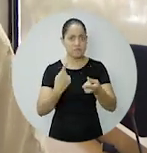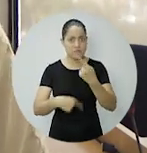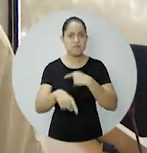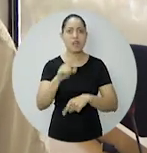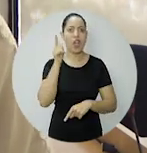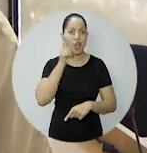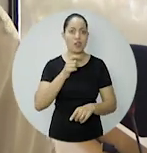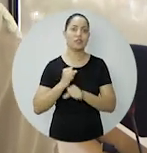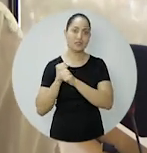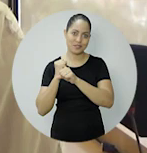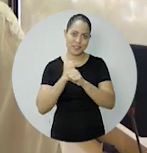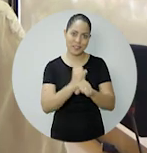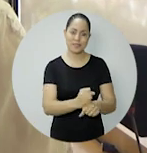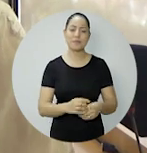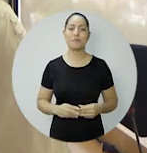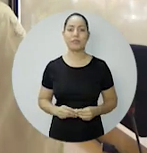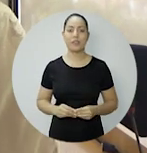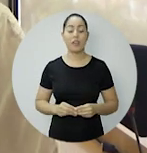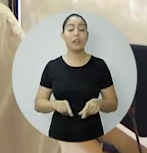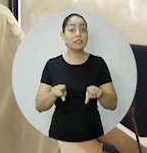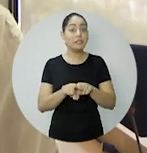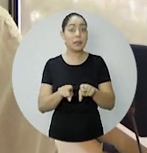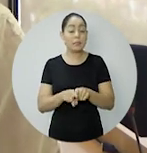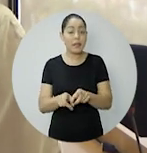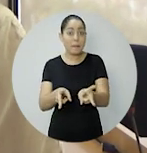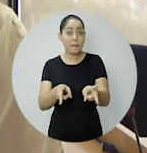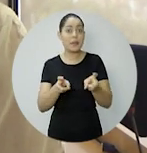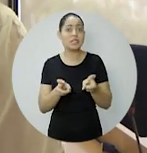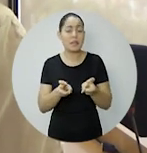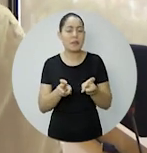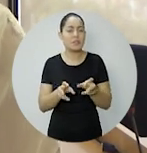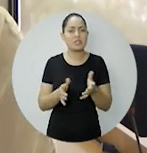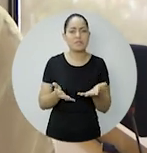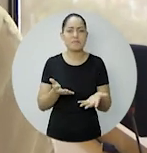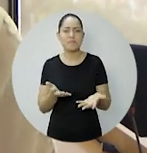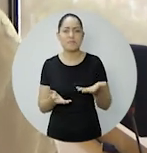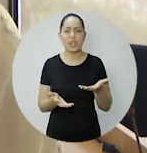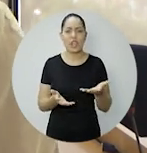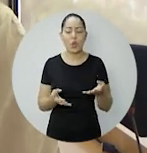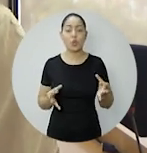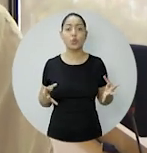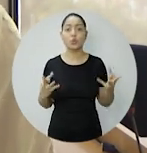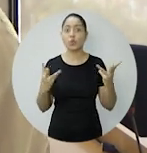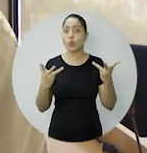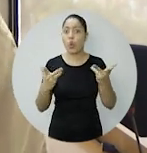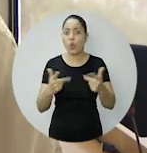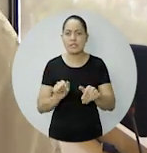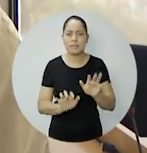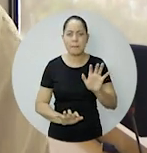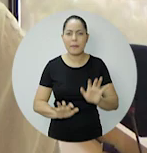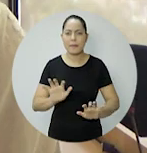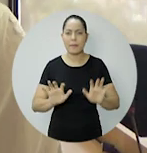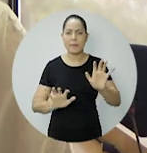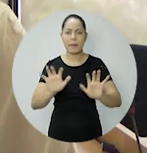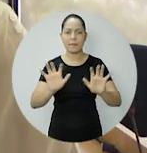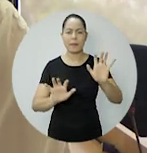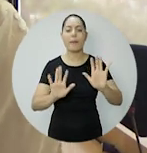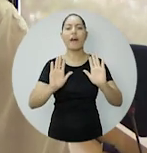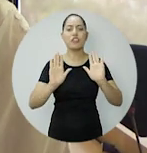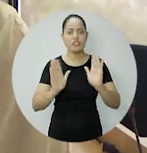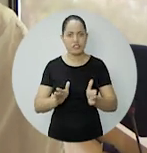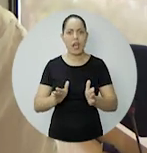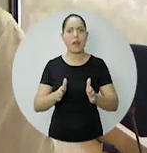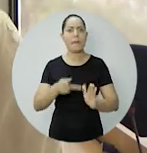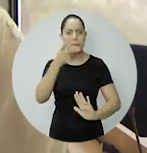avançado ao longo dos anos. E a gente pode perceber que, de certa maneira, todas as seccionais estão trabalhando